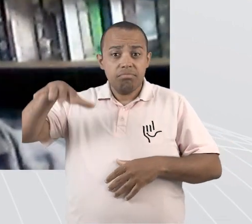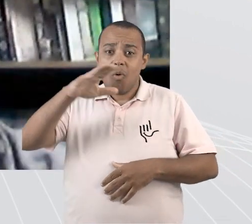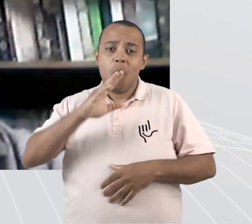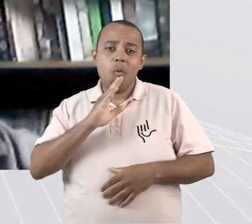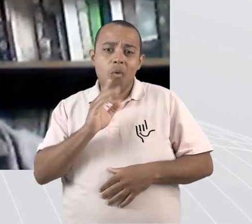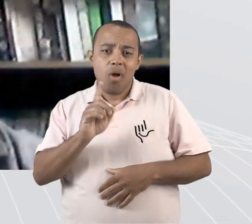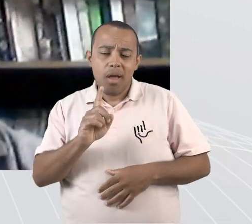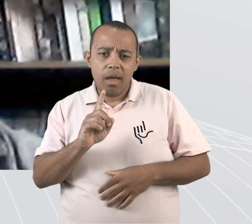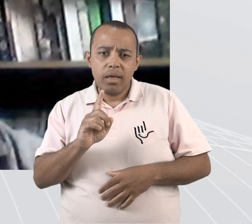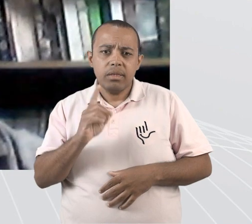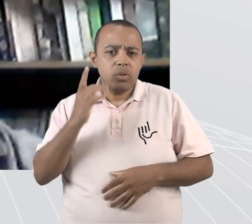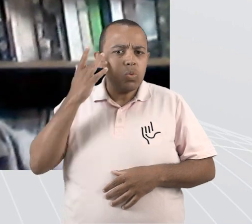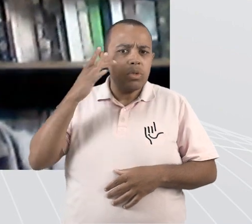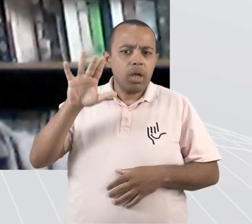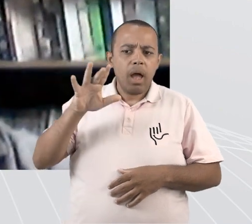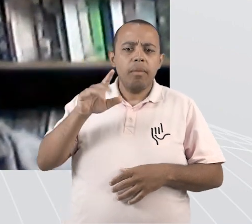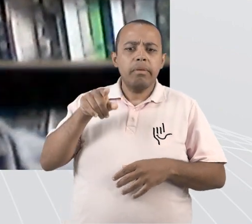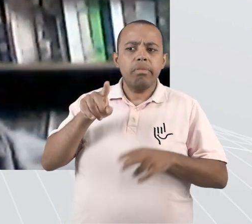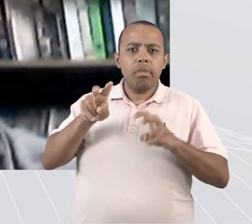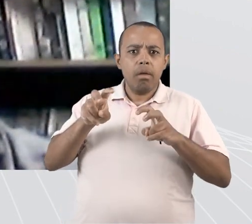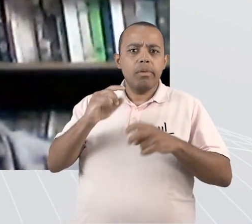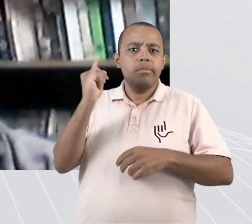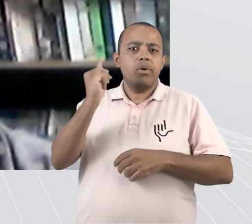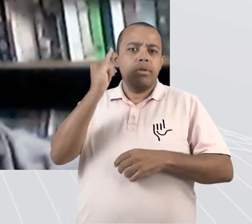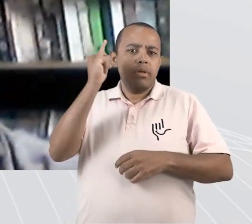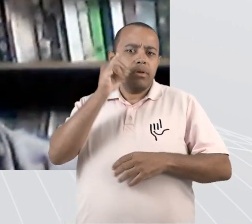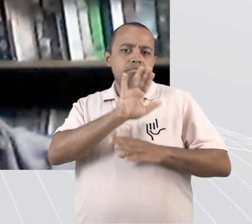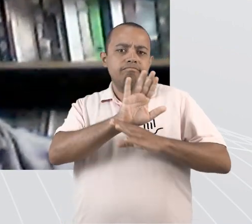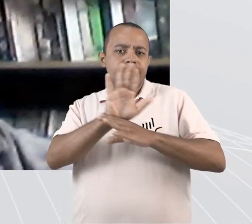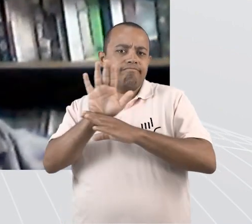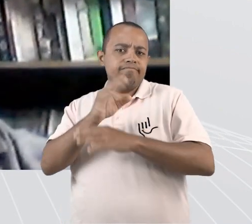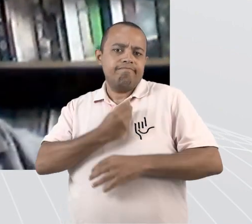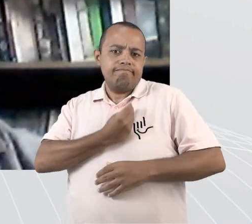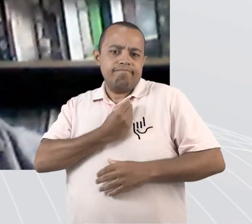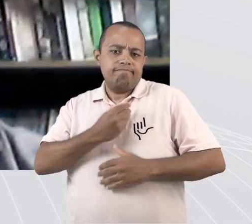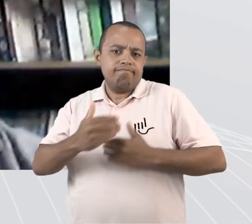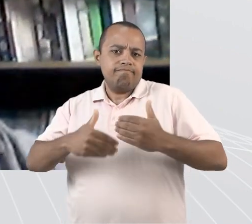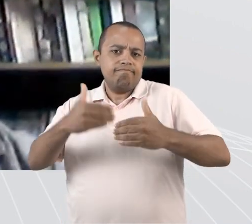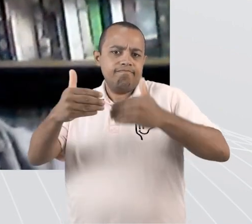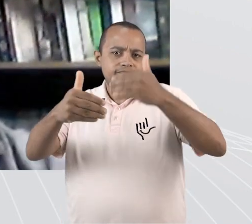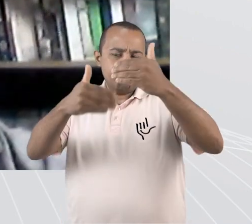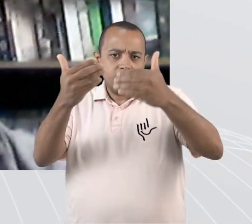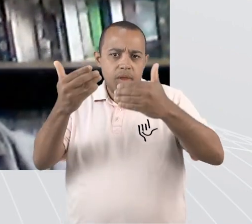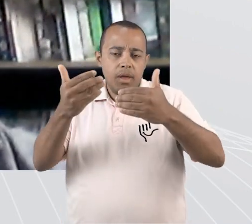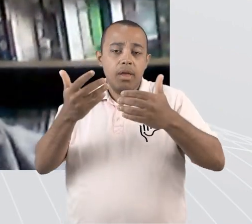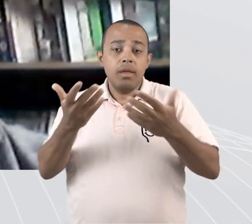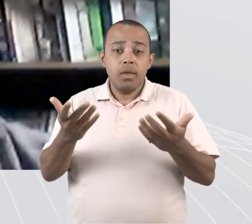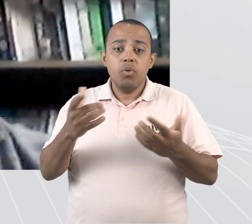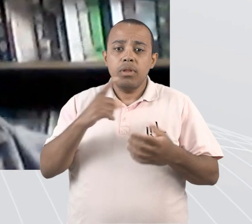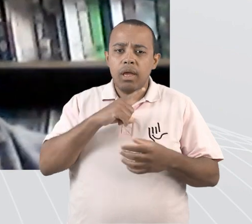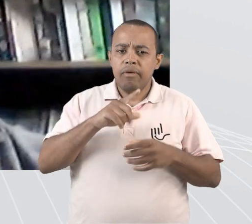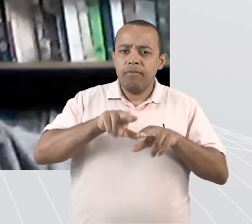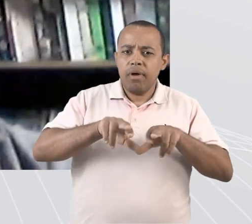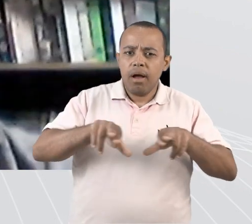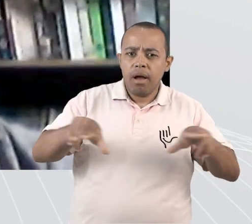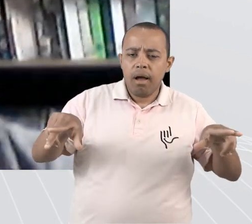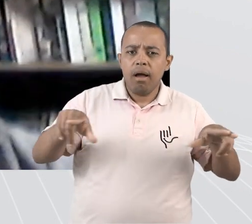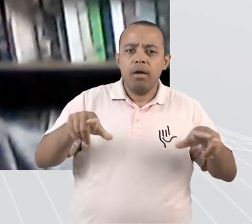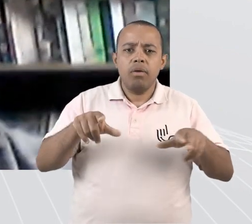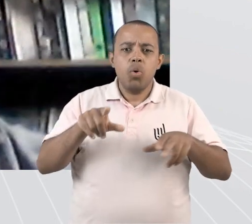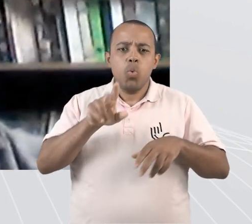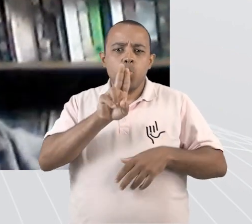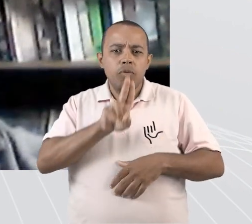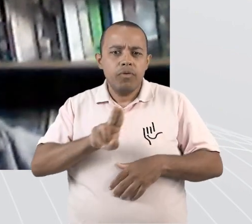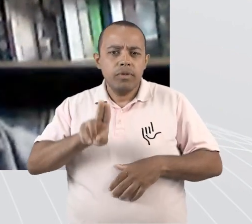da importância que os conhecimentos evolutivos têm para a vida delas. Então, dentro desse aspecto, desse cenário, várias